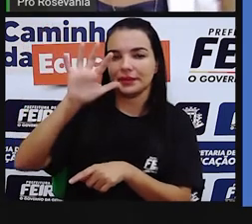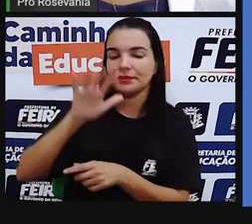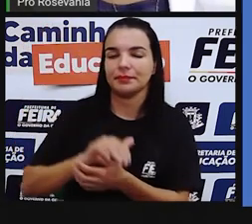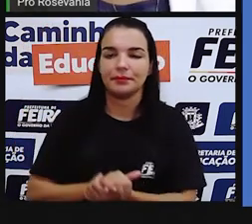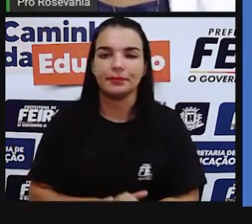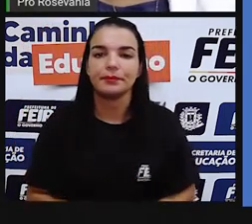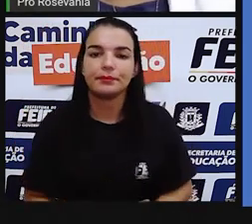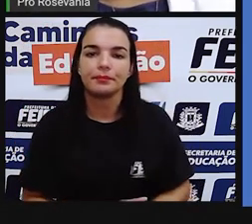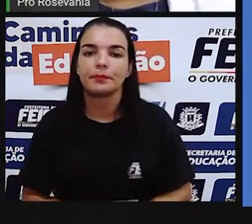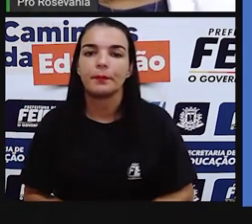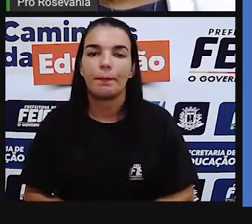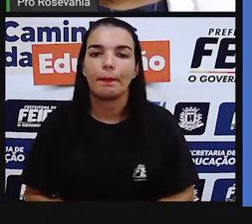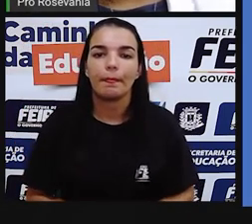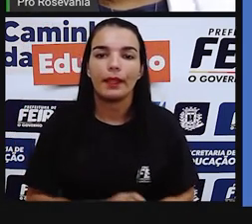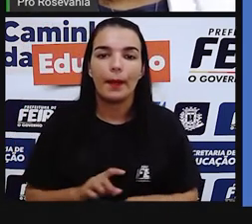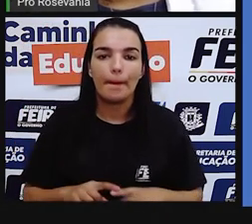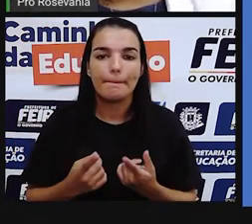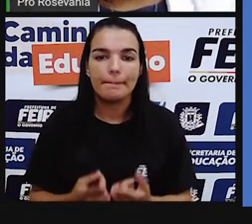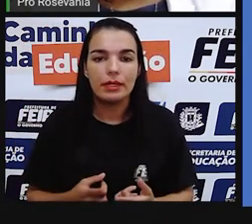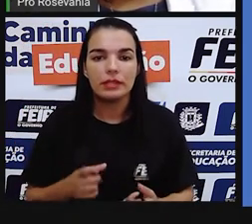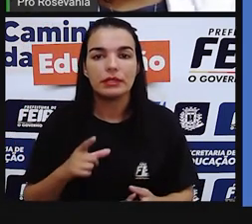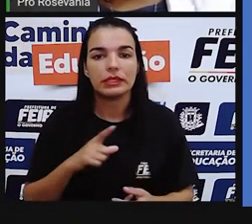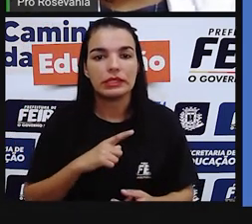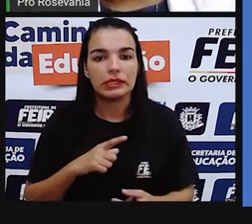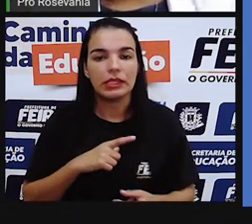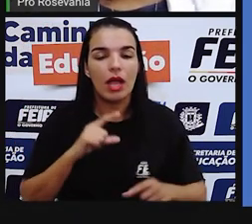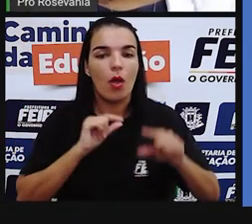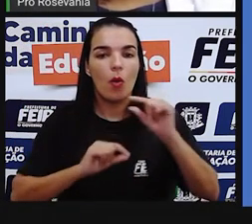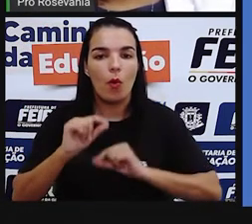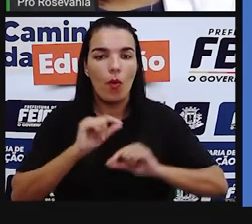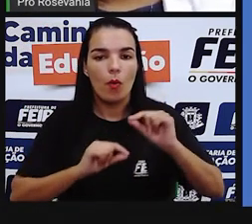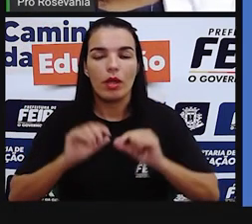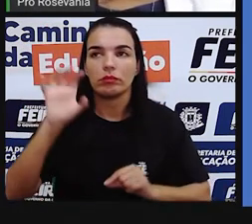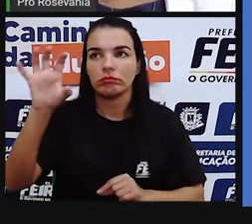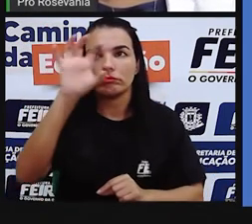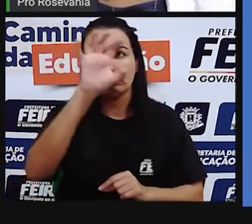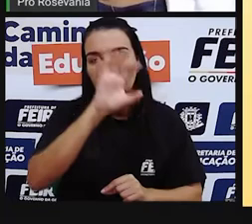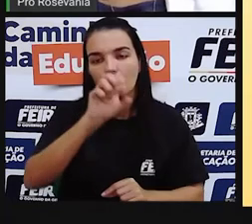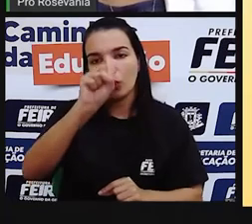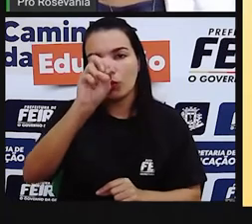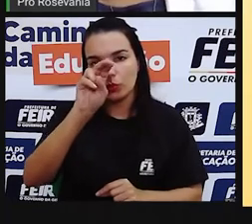país, mas, especificamente, eles foram para essas regiões aí, né?